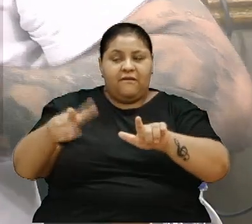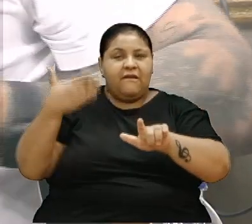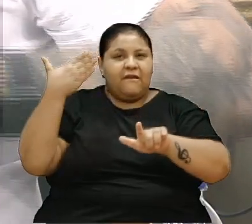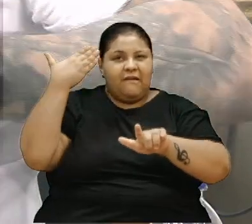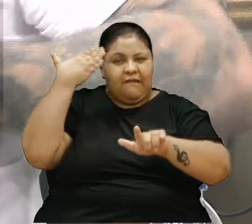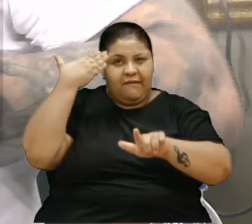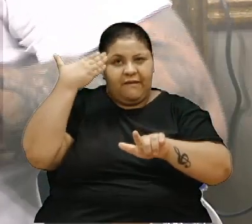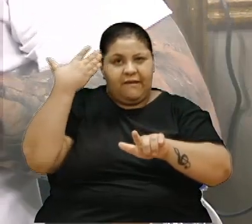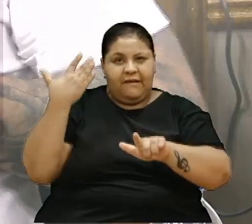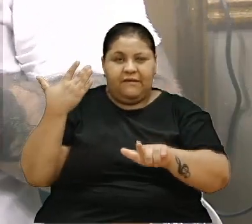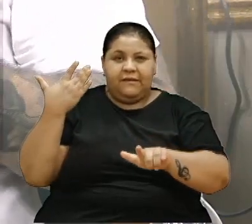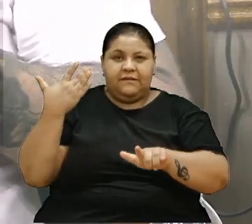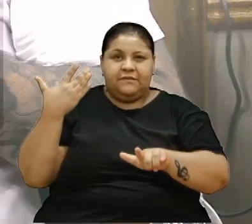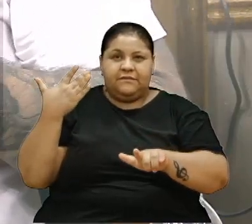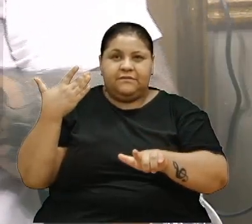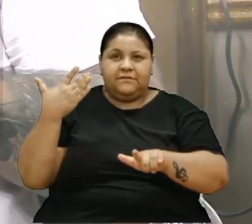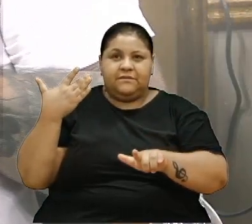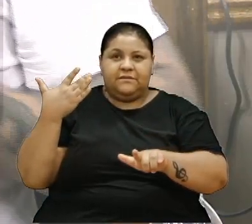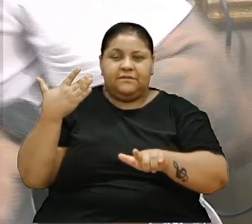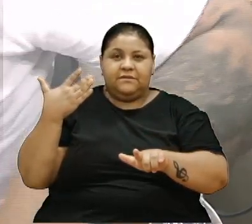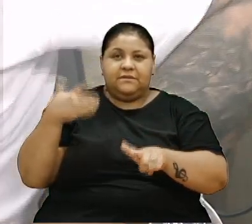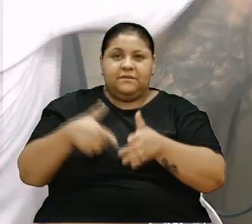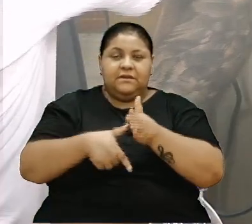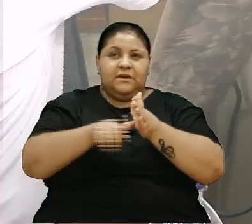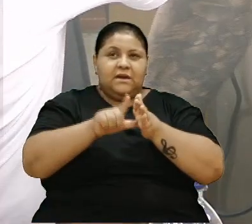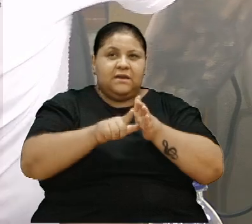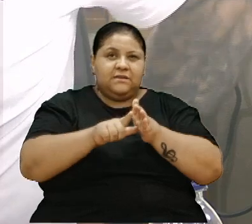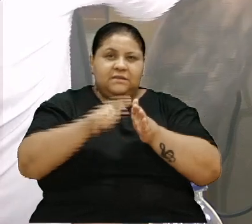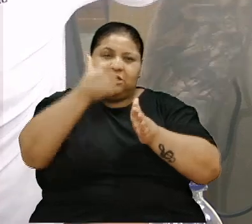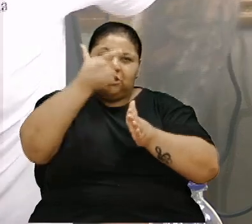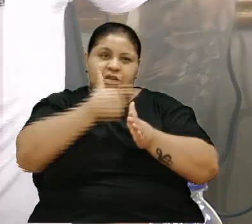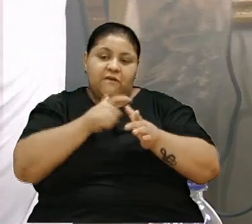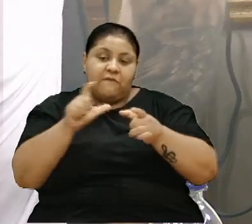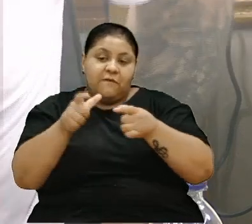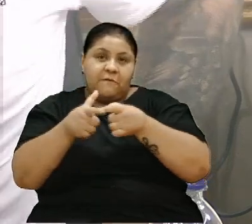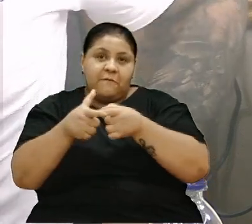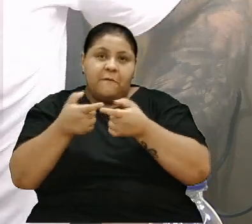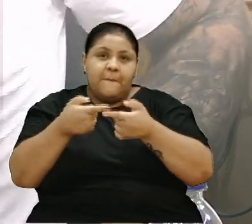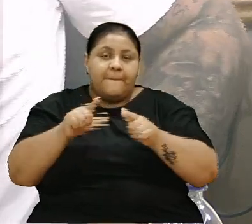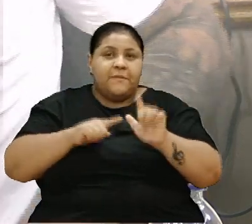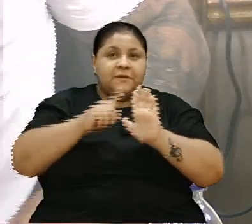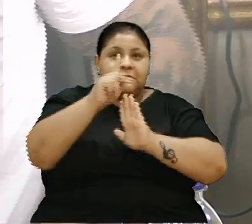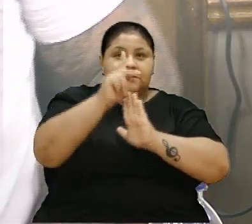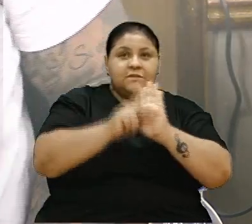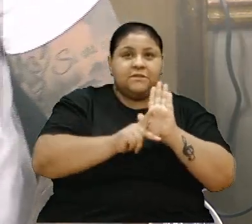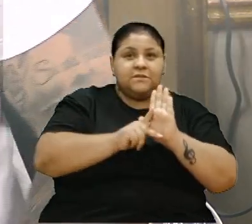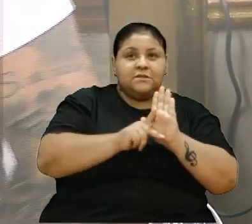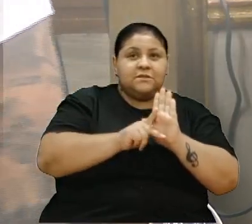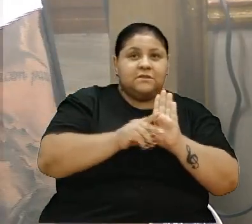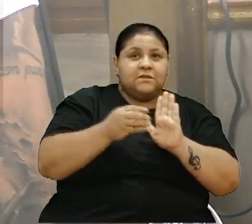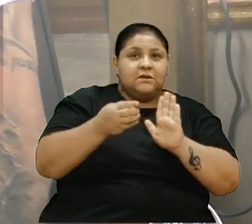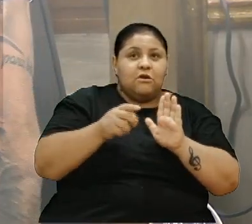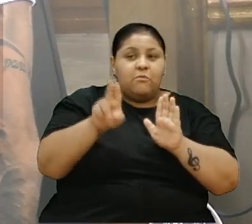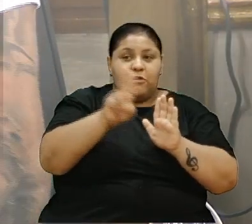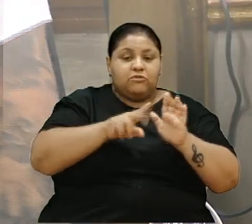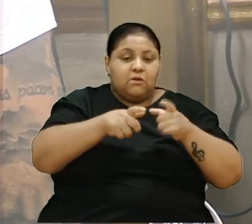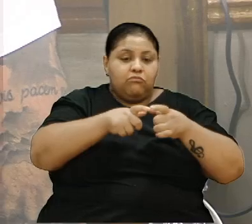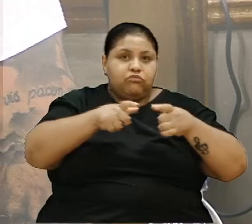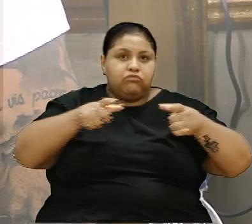conhecimento, a primeiro momento se entendia que ele era pequeno, mas se tinha um projeto para se aproveitar todo o espaço do